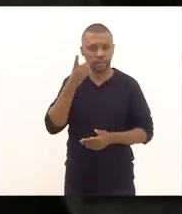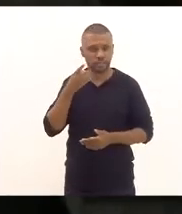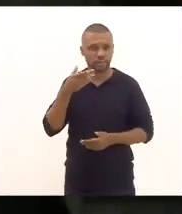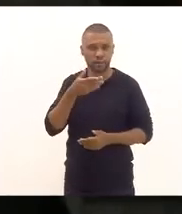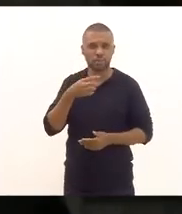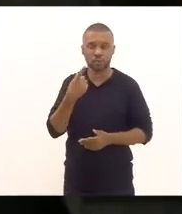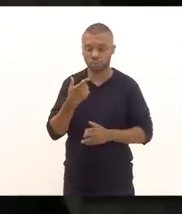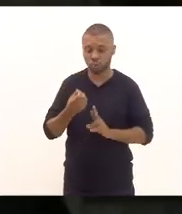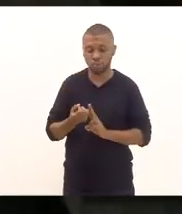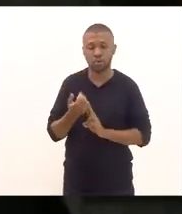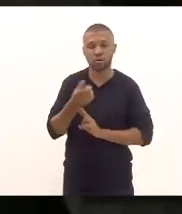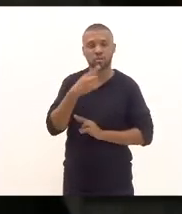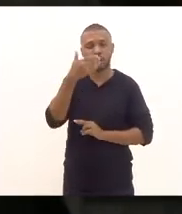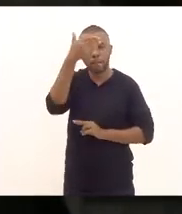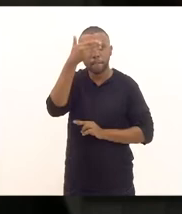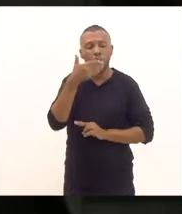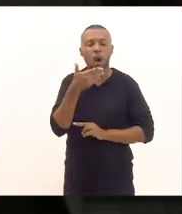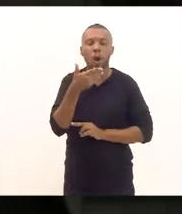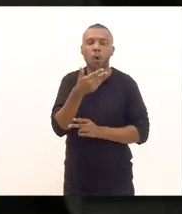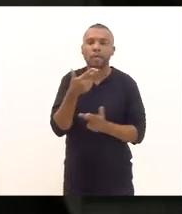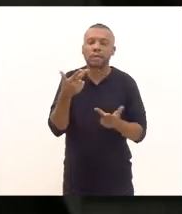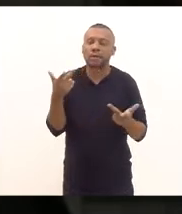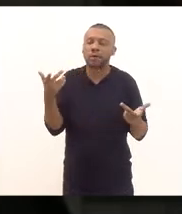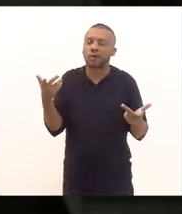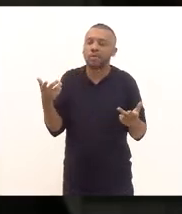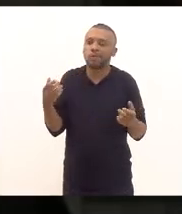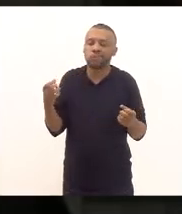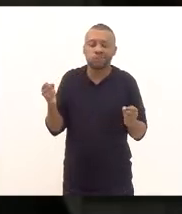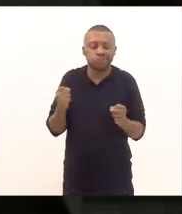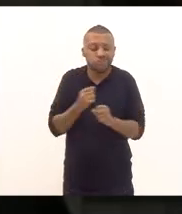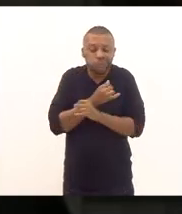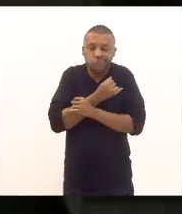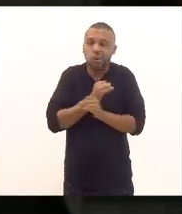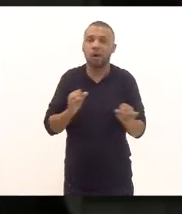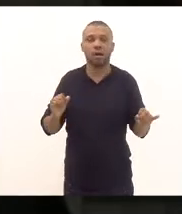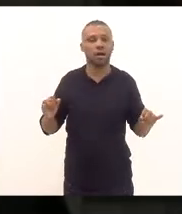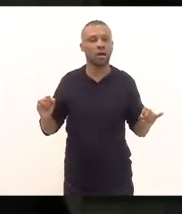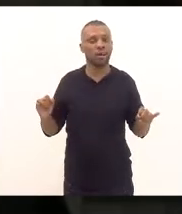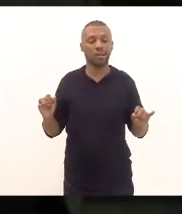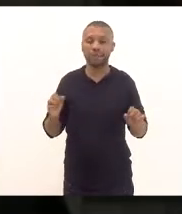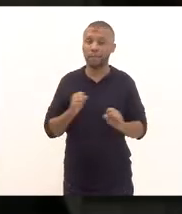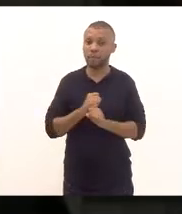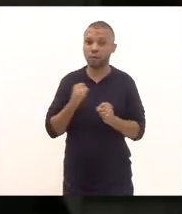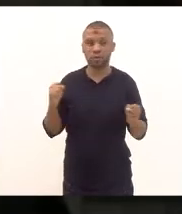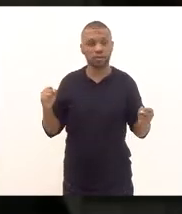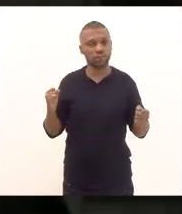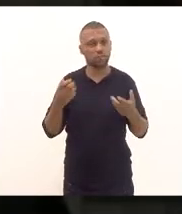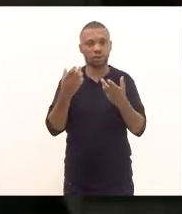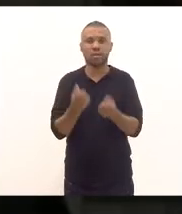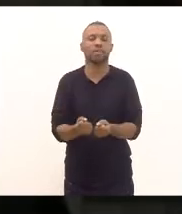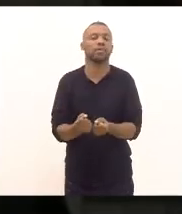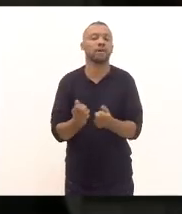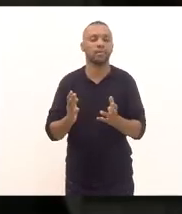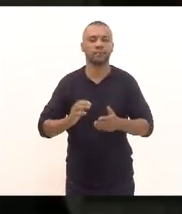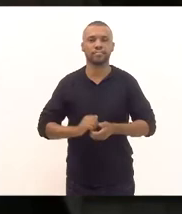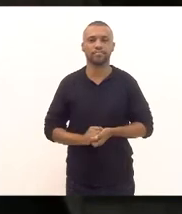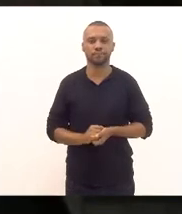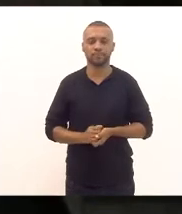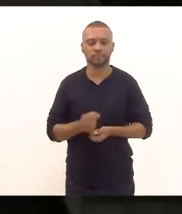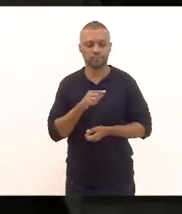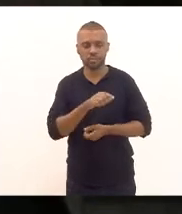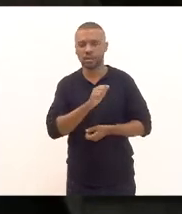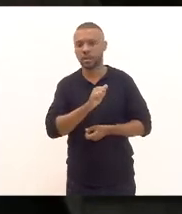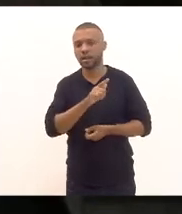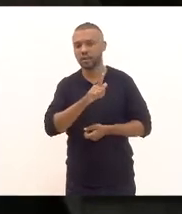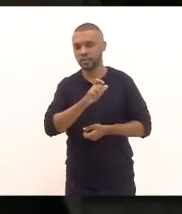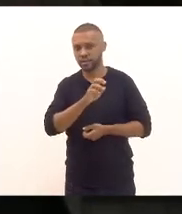constatado coisas absolutamente incríveis e ao mesmo tempo e não aceitáveis a O que foi criada